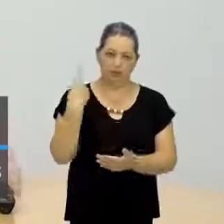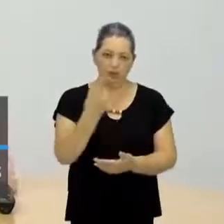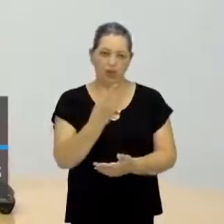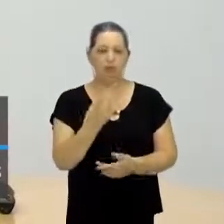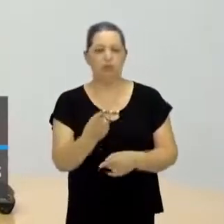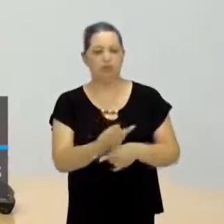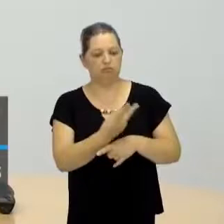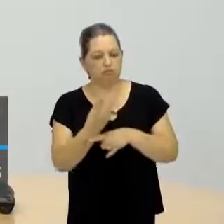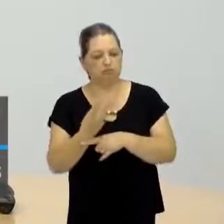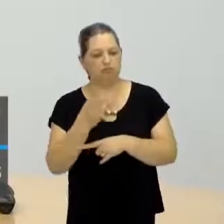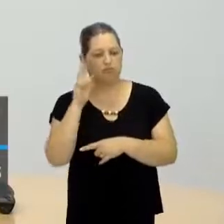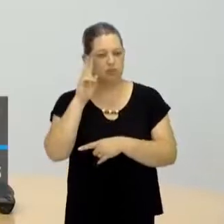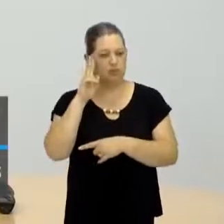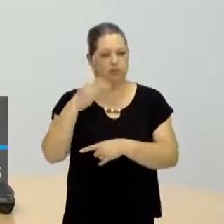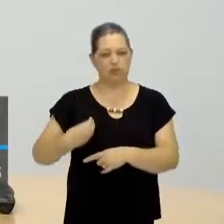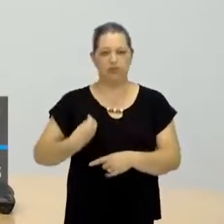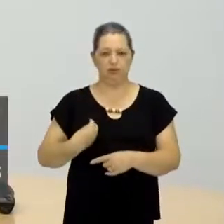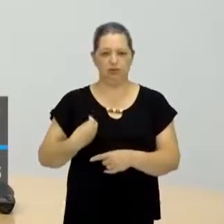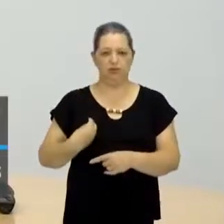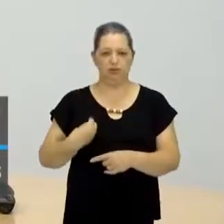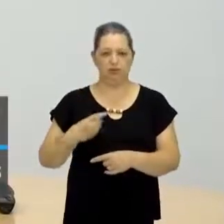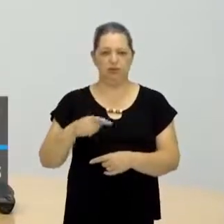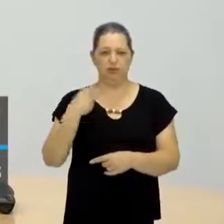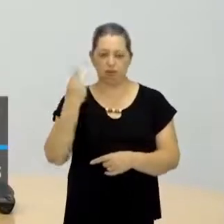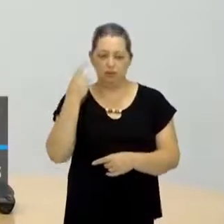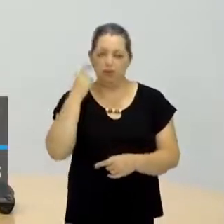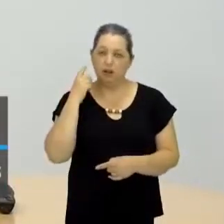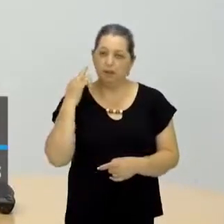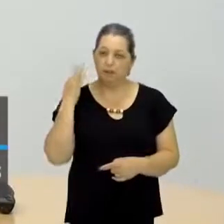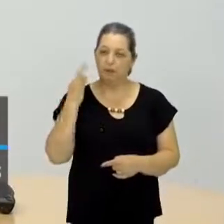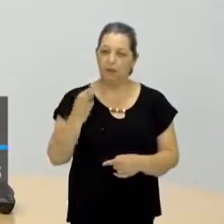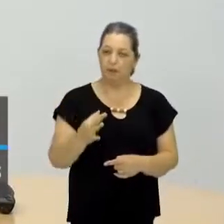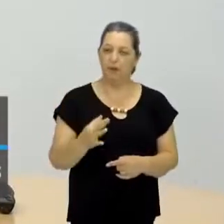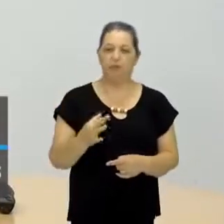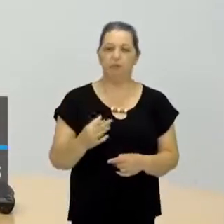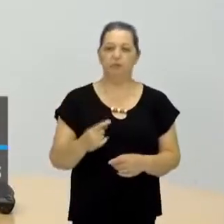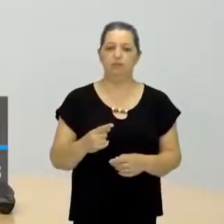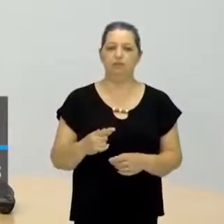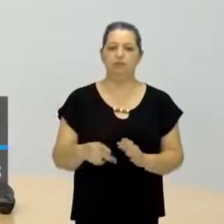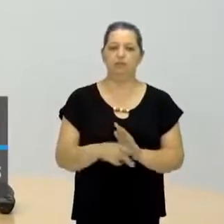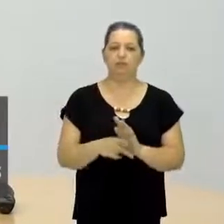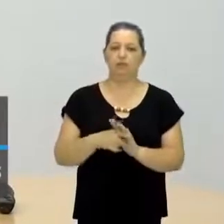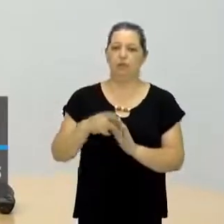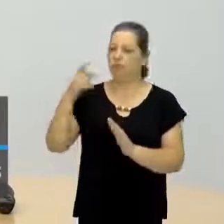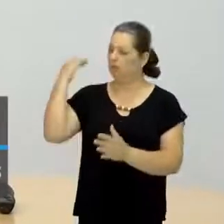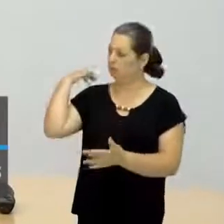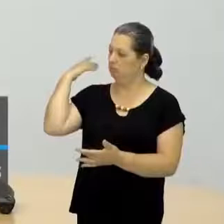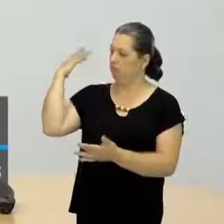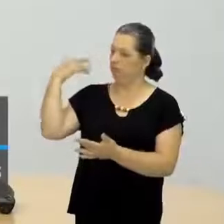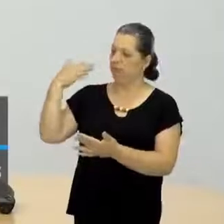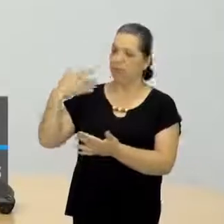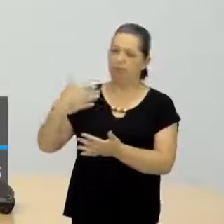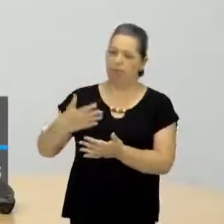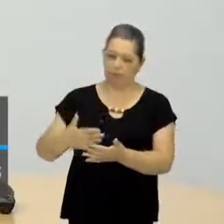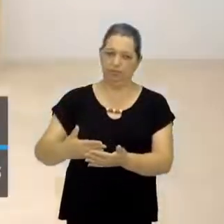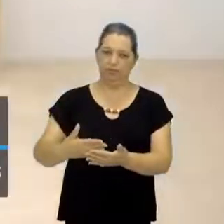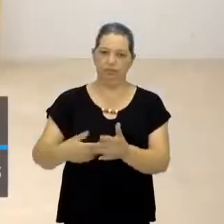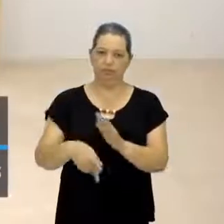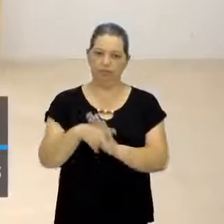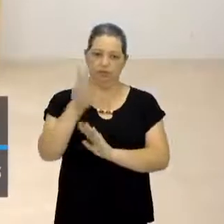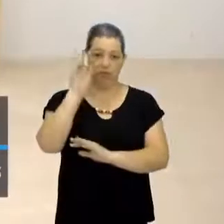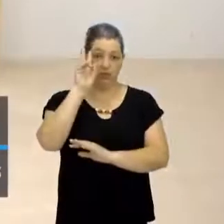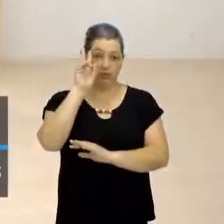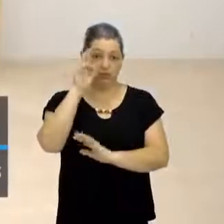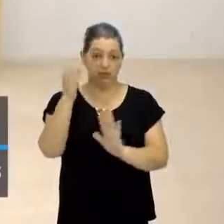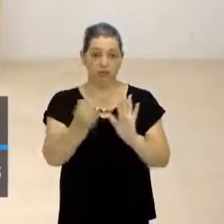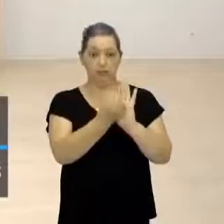de quem nós somos hoje, a gente percebe que a gente é fruto, produto de todo um processo, né? Histórico.